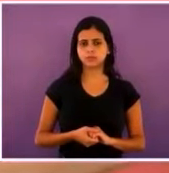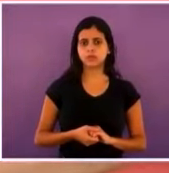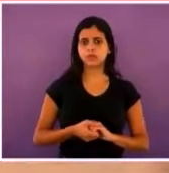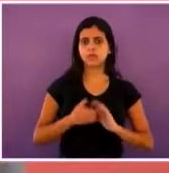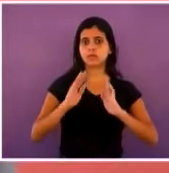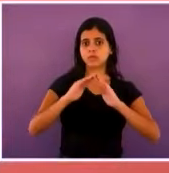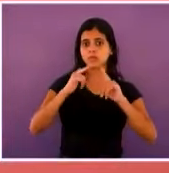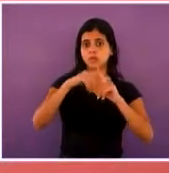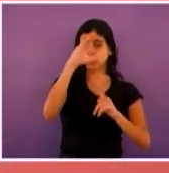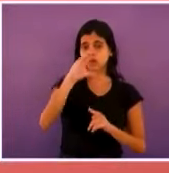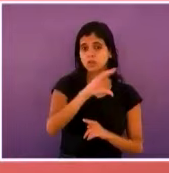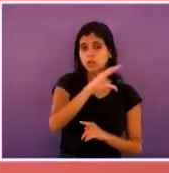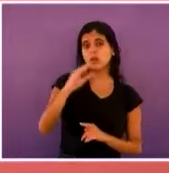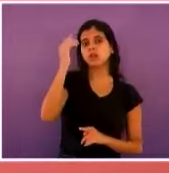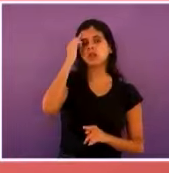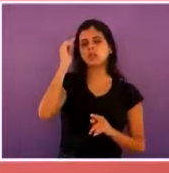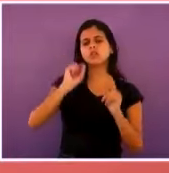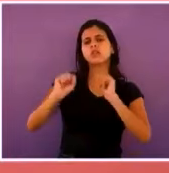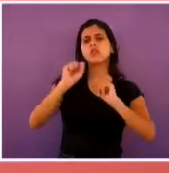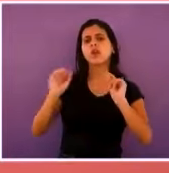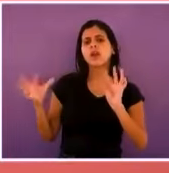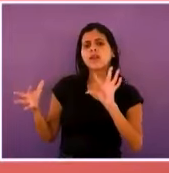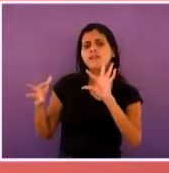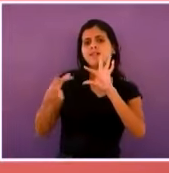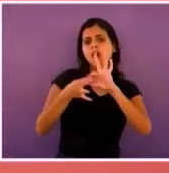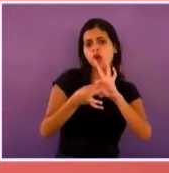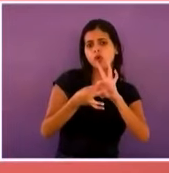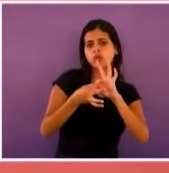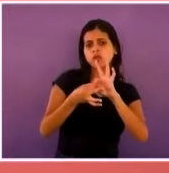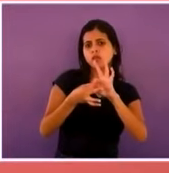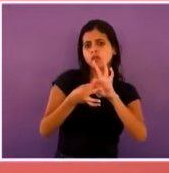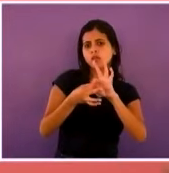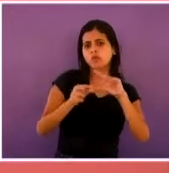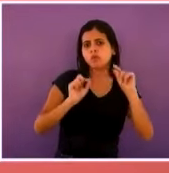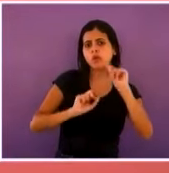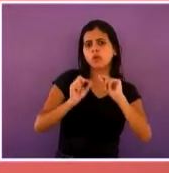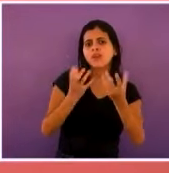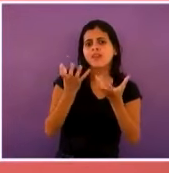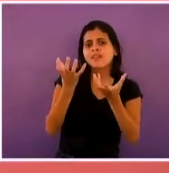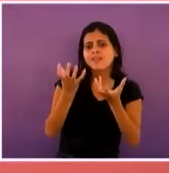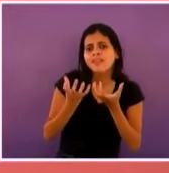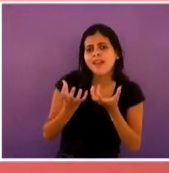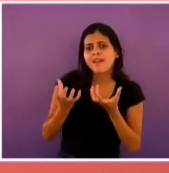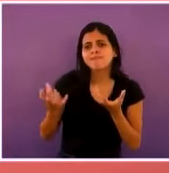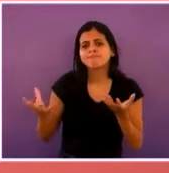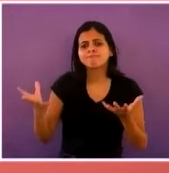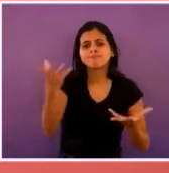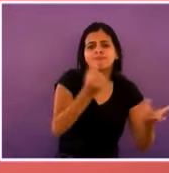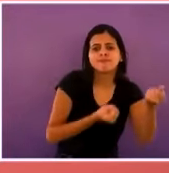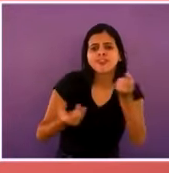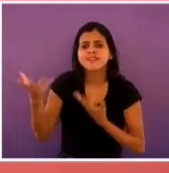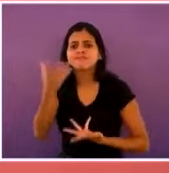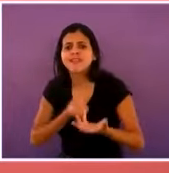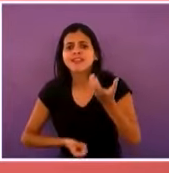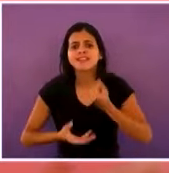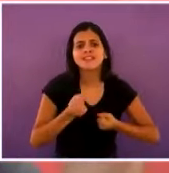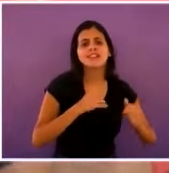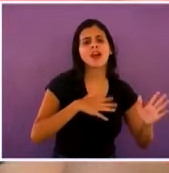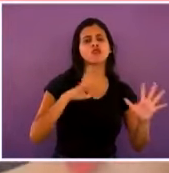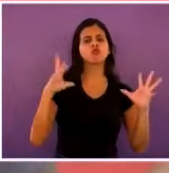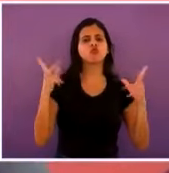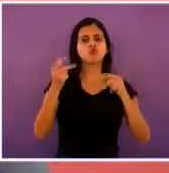Igreja Católica diz que na sua visão da unidade, ela deseja acolher, abraçar a totalidade da